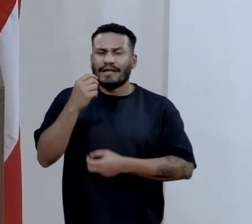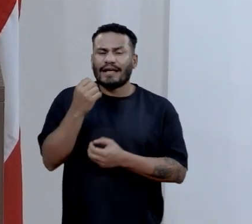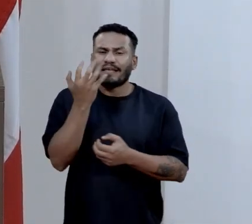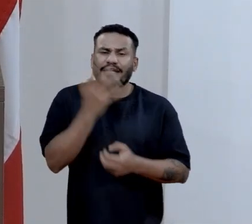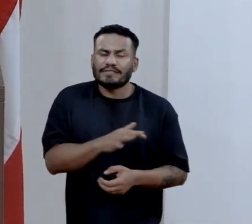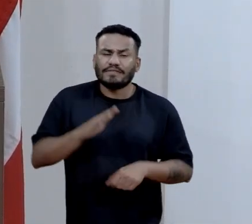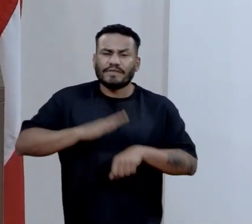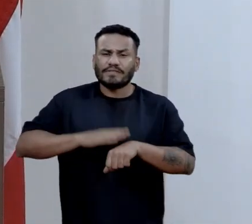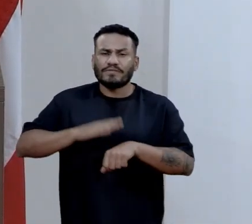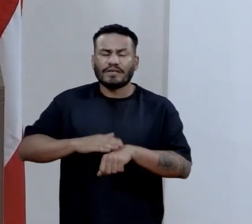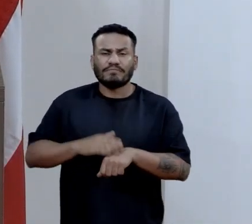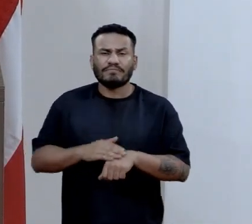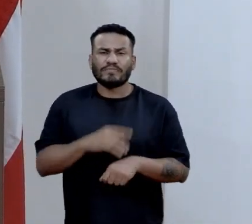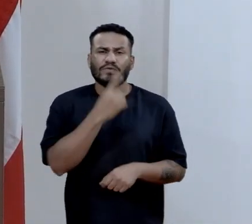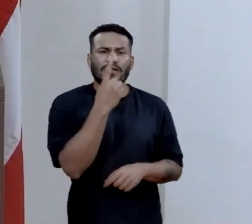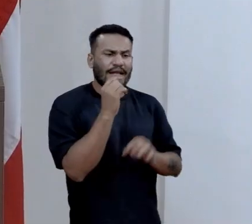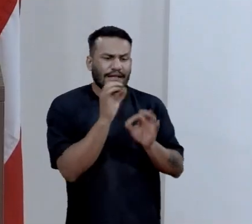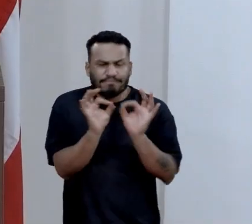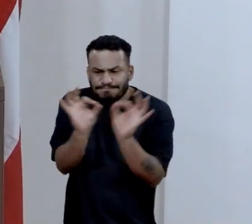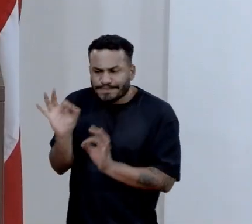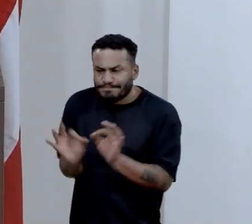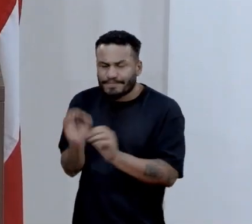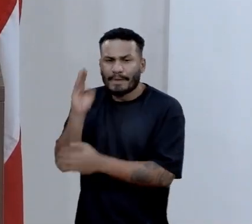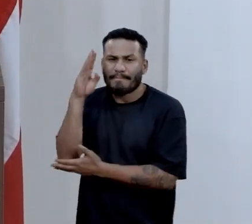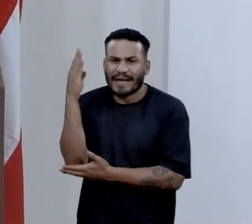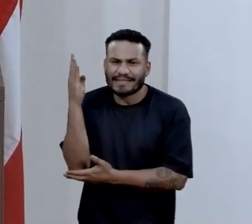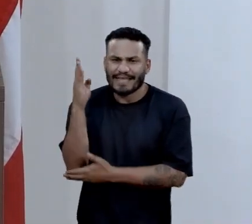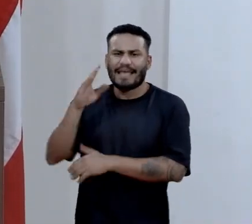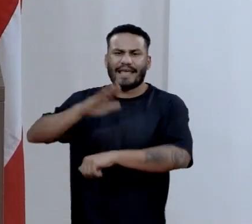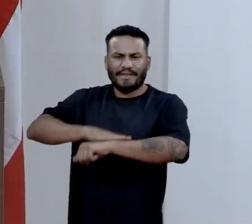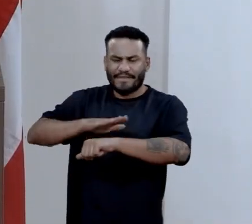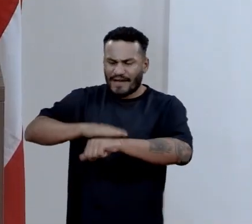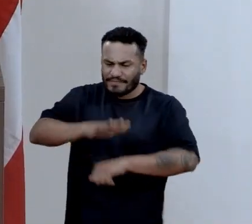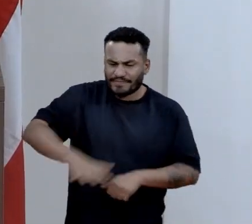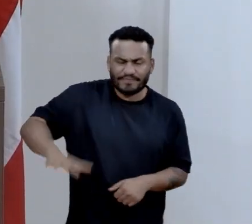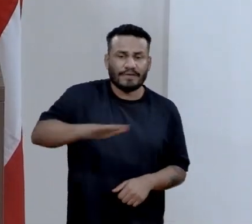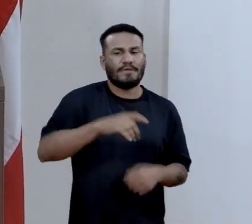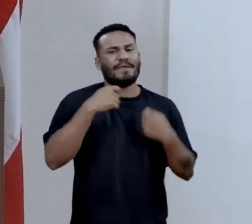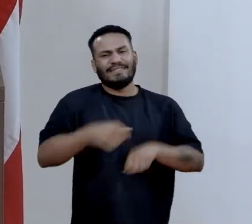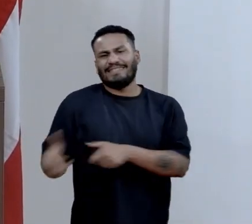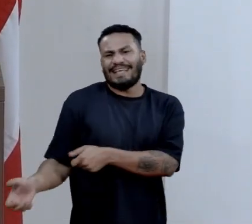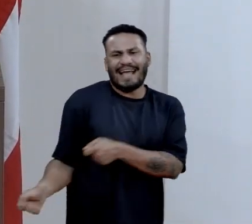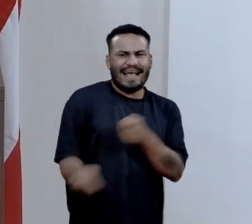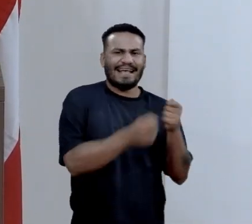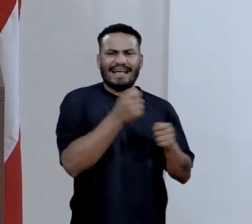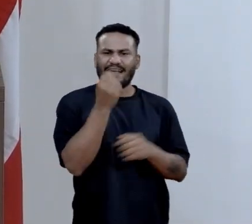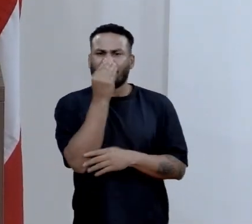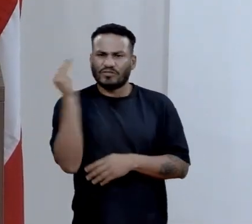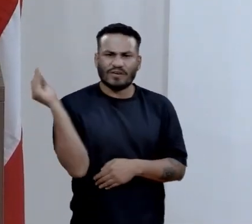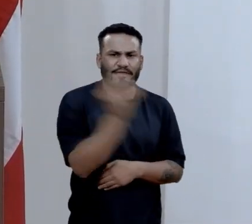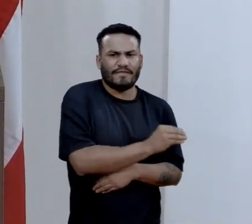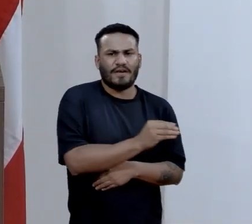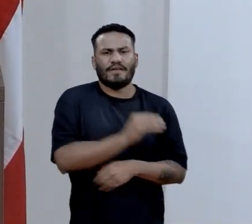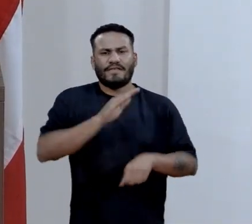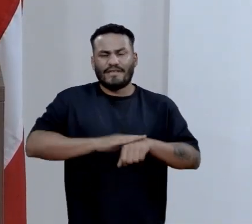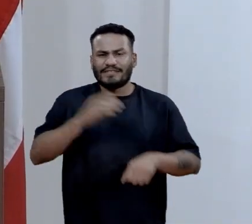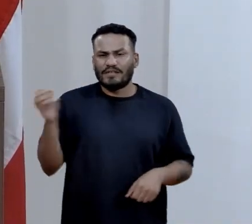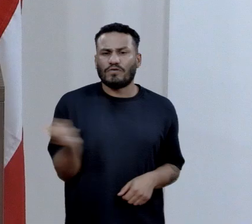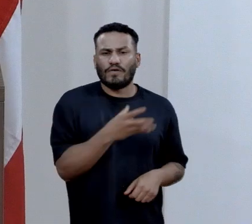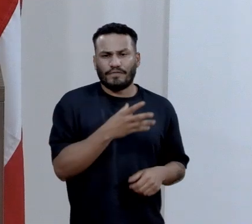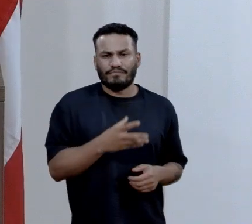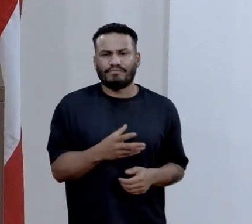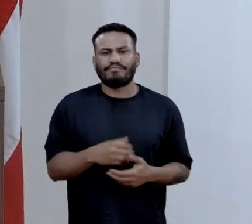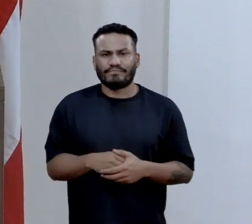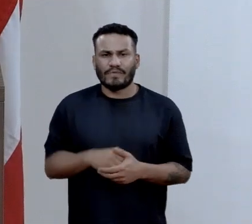fazem? Um puxadinho, eles botam madeira por cima, faz aquilo ali, tem que arrancar e tem que jogar tudo fora e fazer um novo.